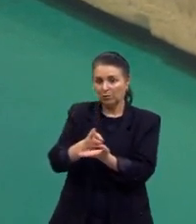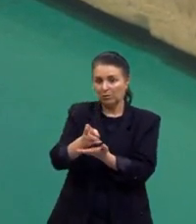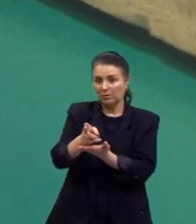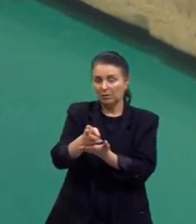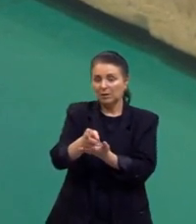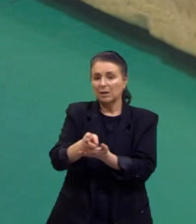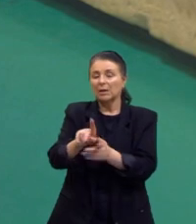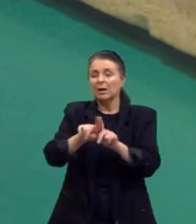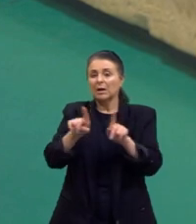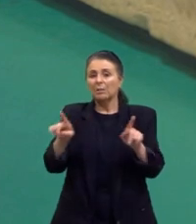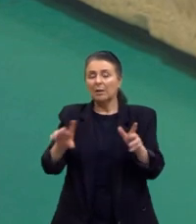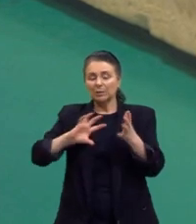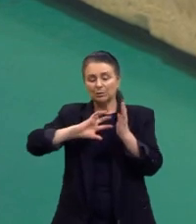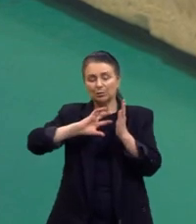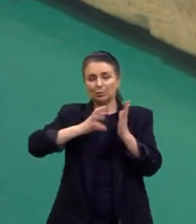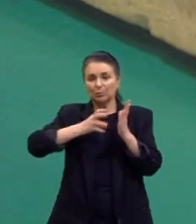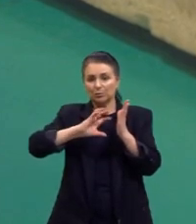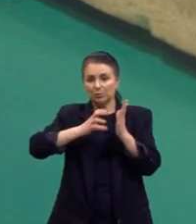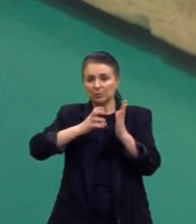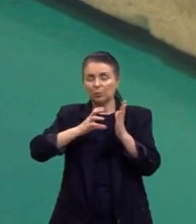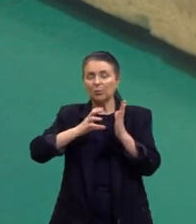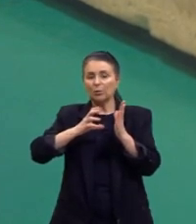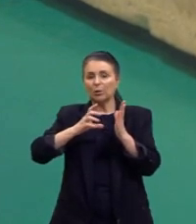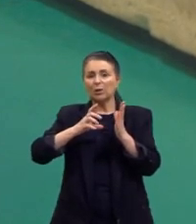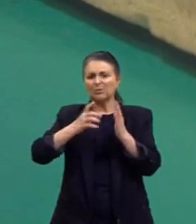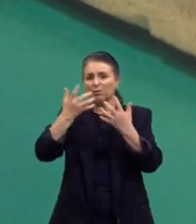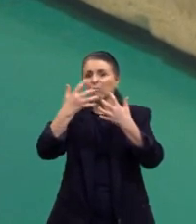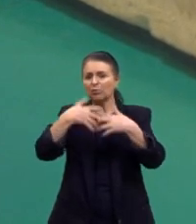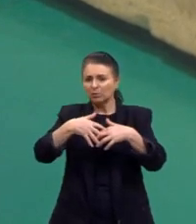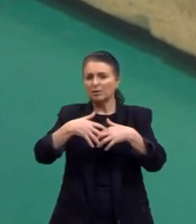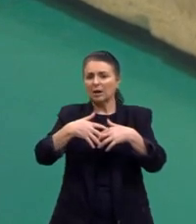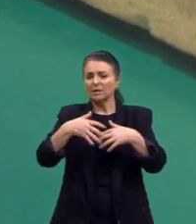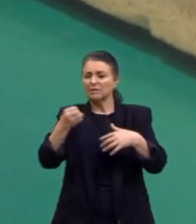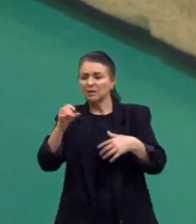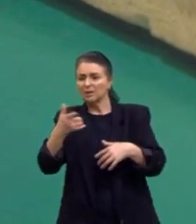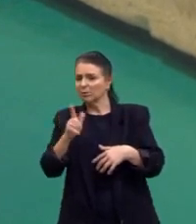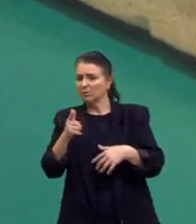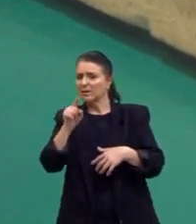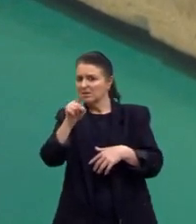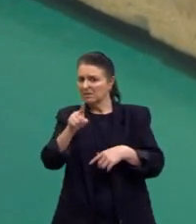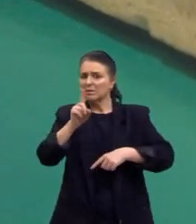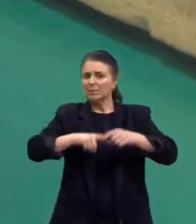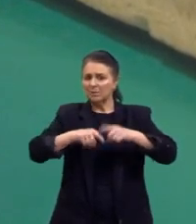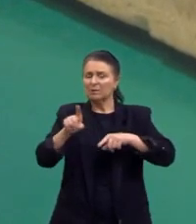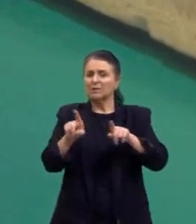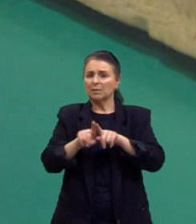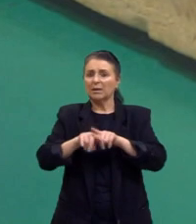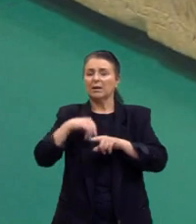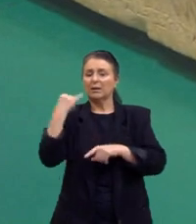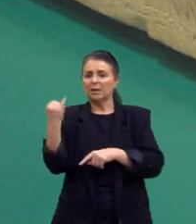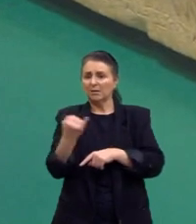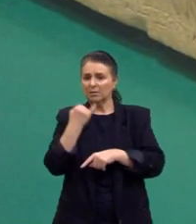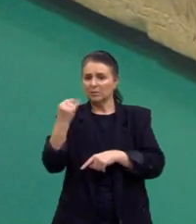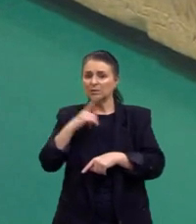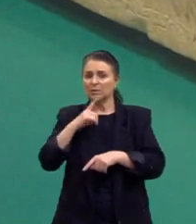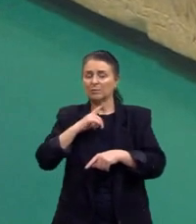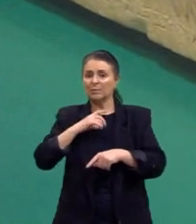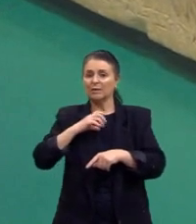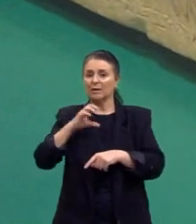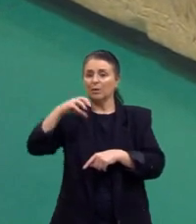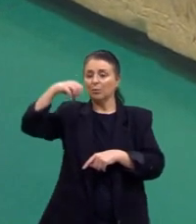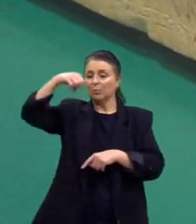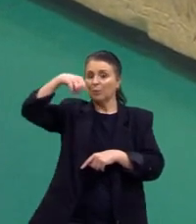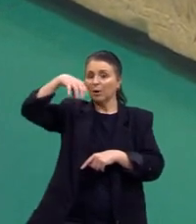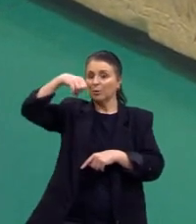certo? Mas esse gerador ele ia funcionar sem ter esses componentes também, certo? Ele é importante só para que a gente tenha então uma luz constante